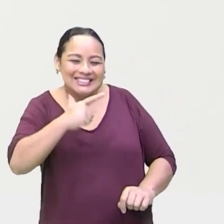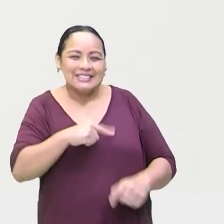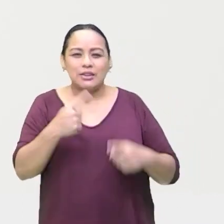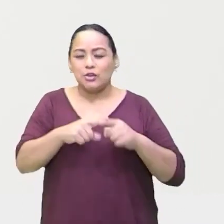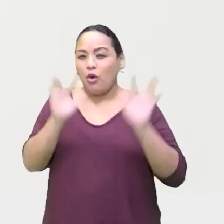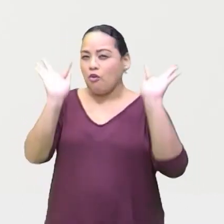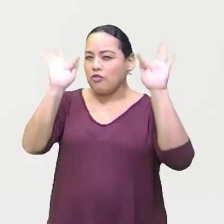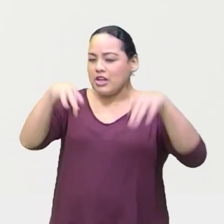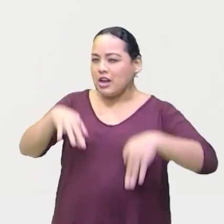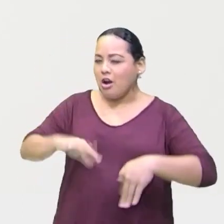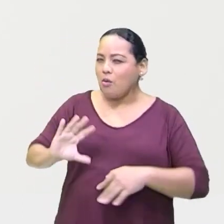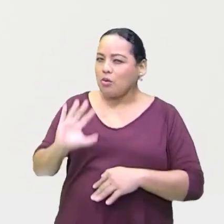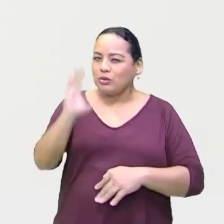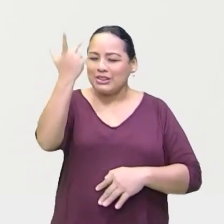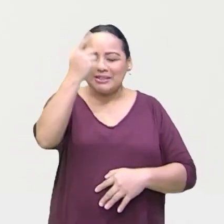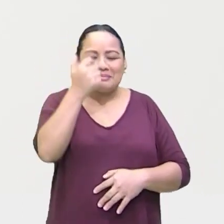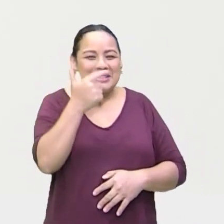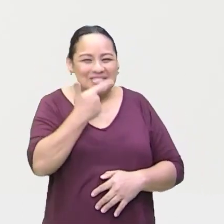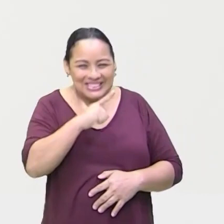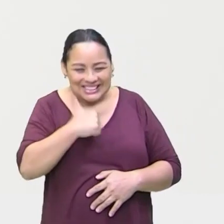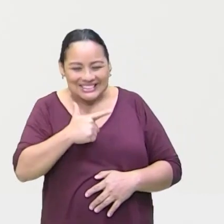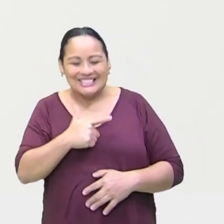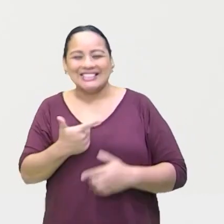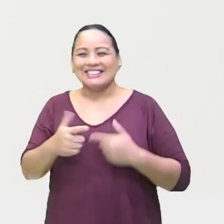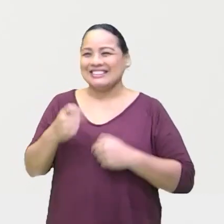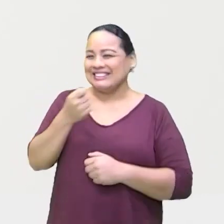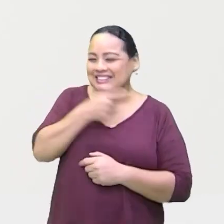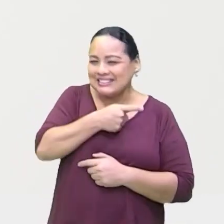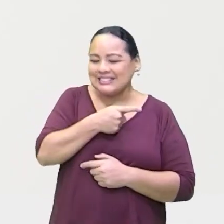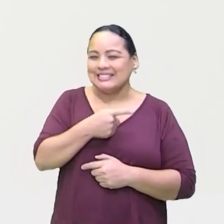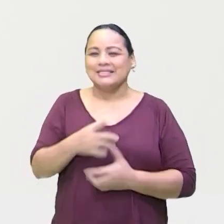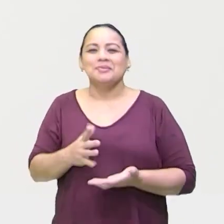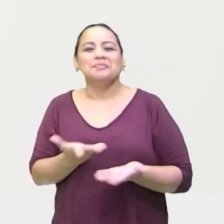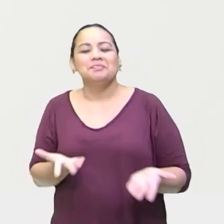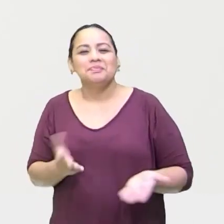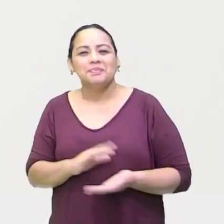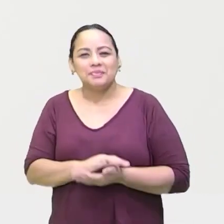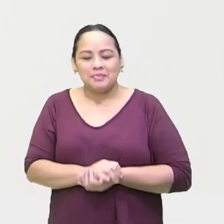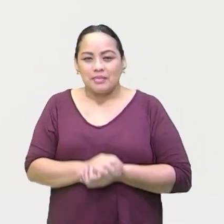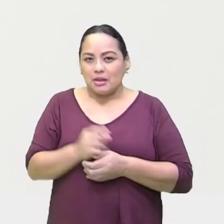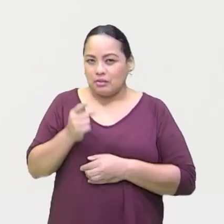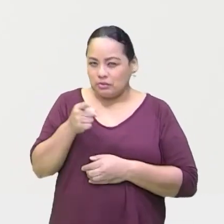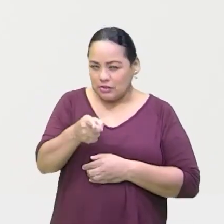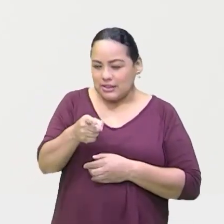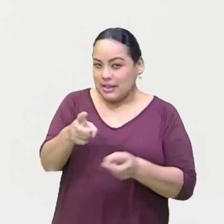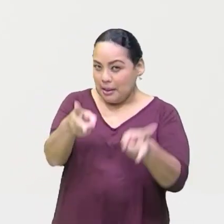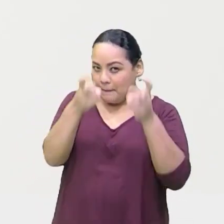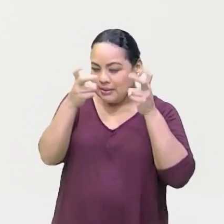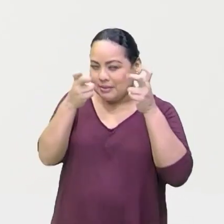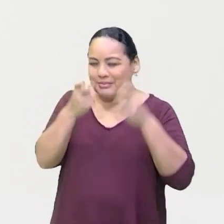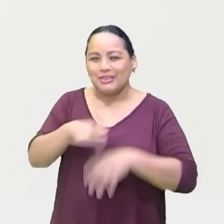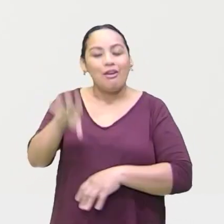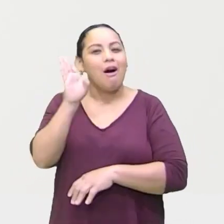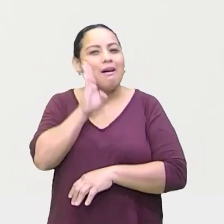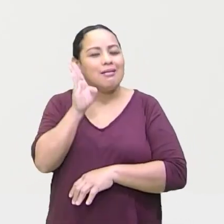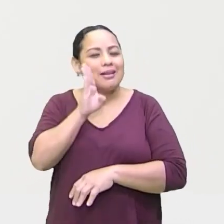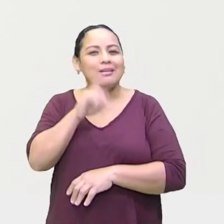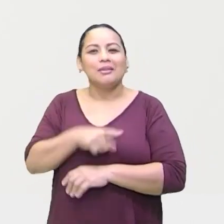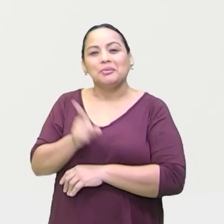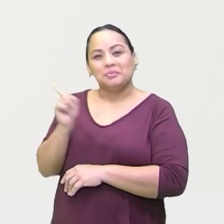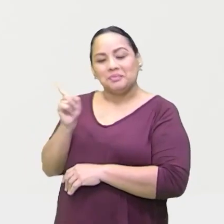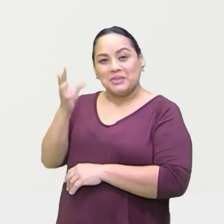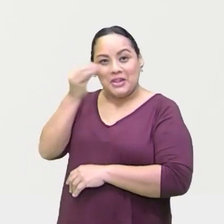toda aquela situação engraçada, aquela coisa humorística. Olha só, perceberam, né? Muito legal, viu